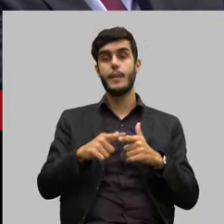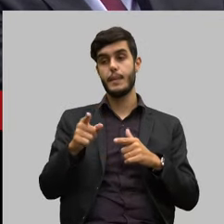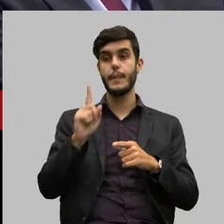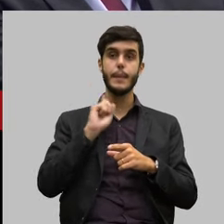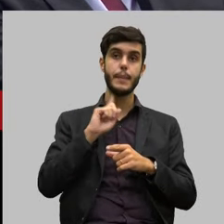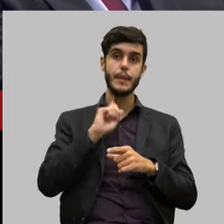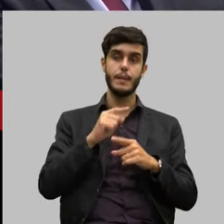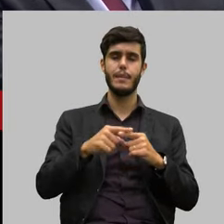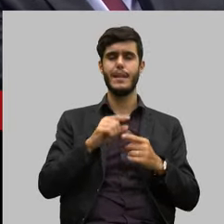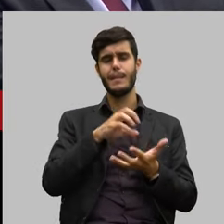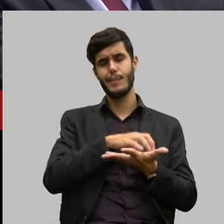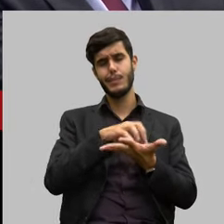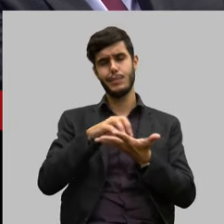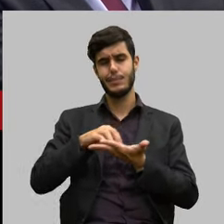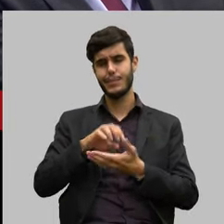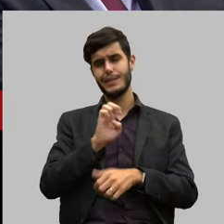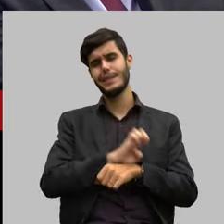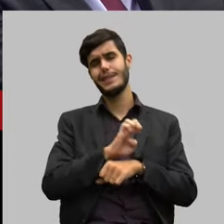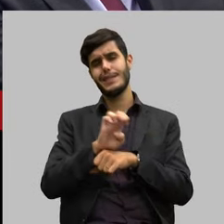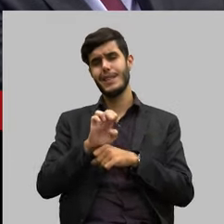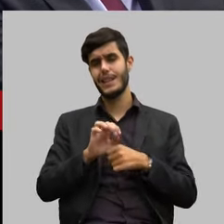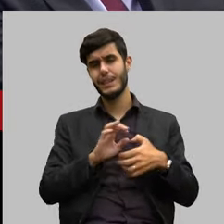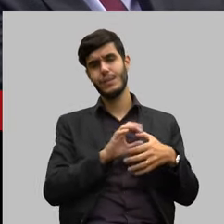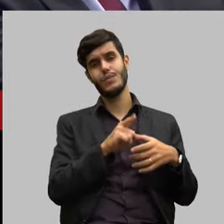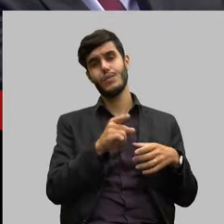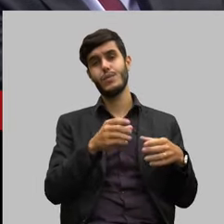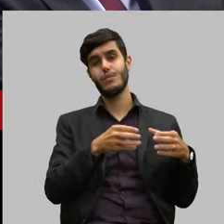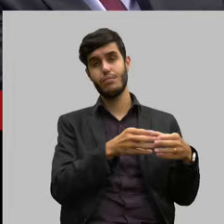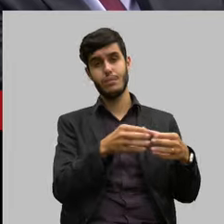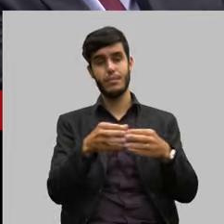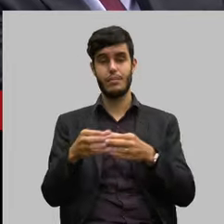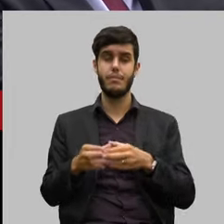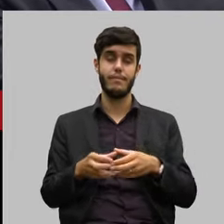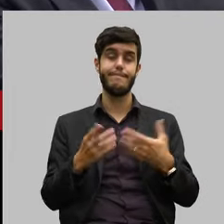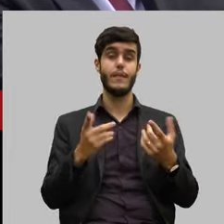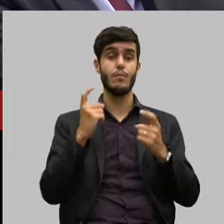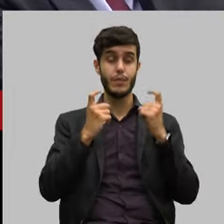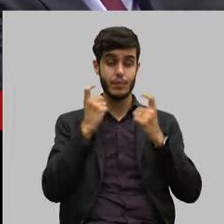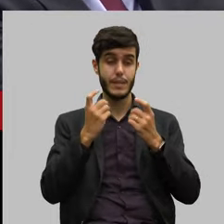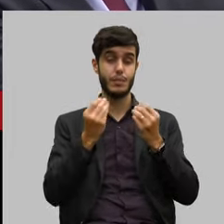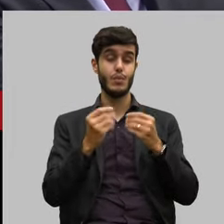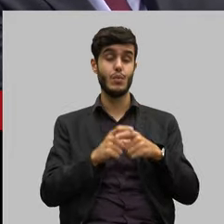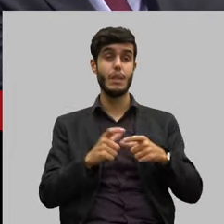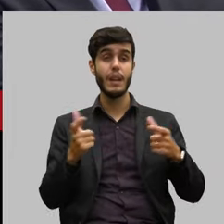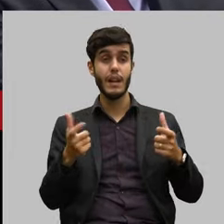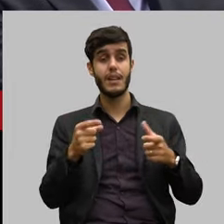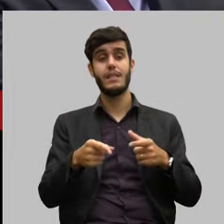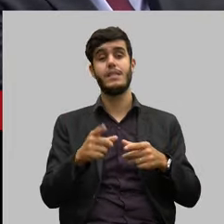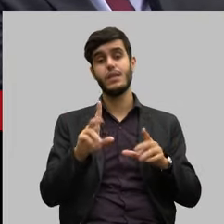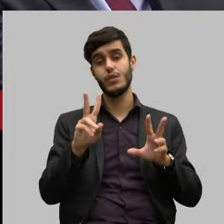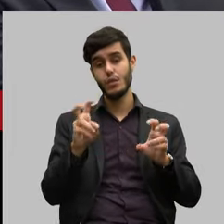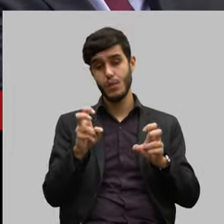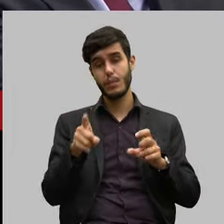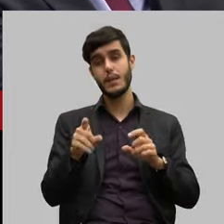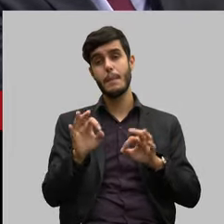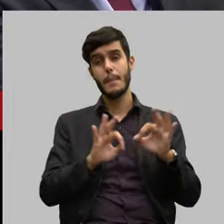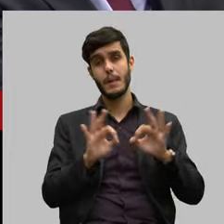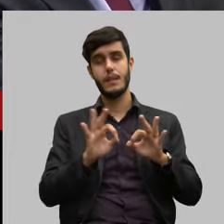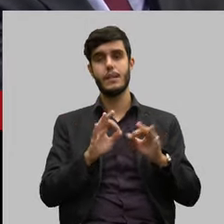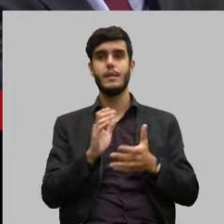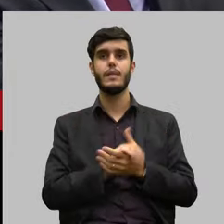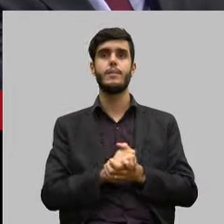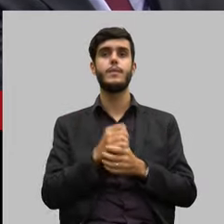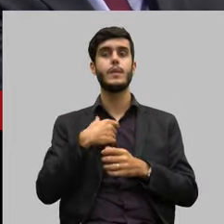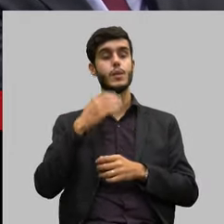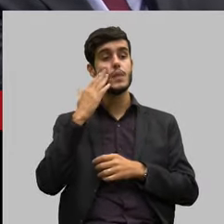estados da União mas uma preocupação muito grande que a gente tem é sobre o plano porque a gente sabe que o plano não é o